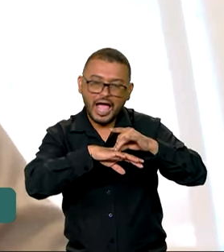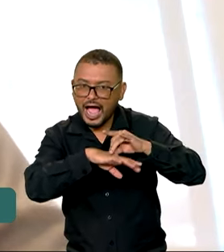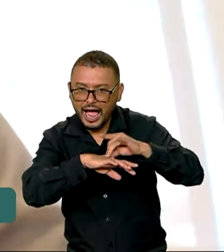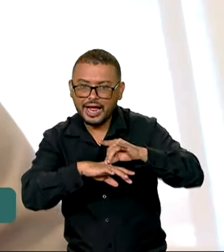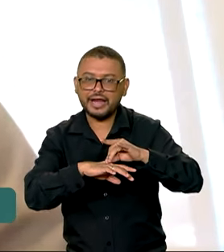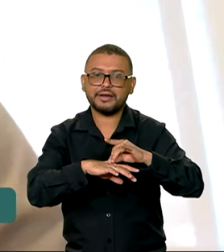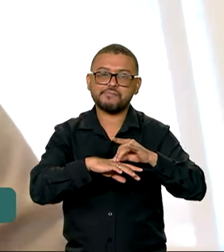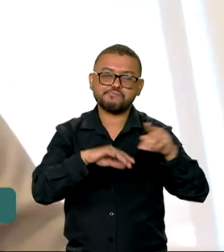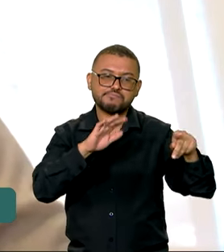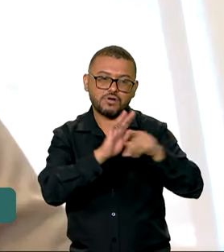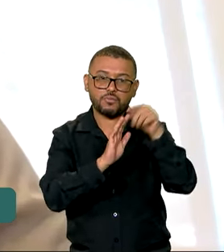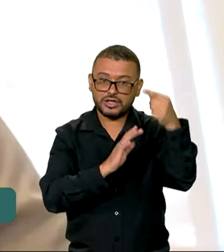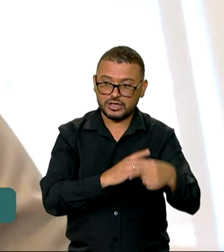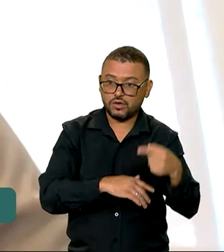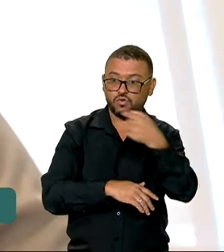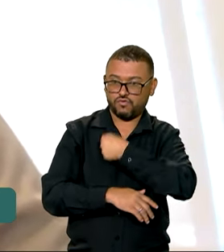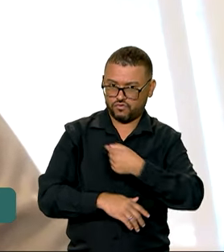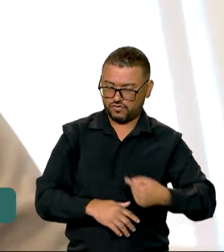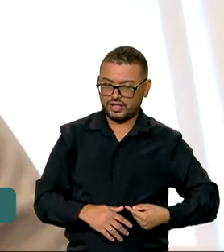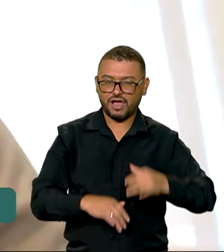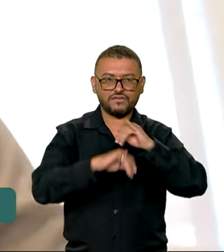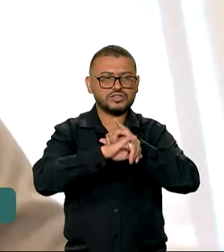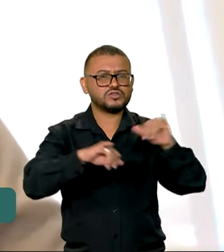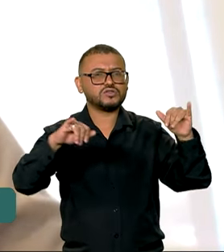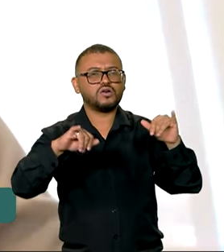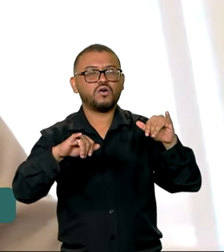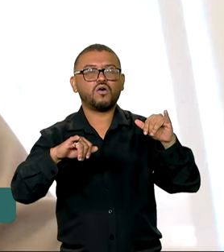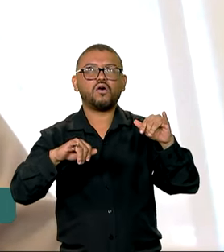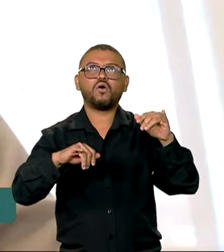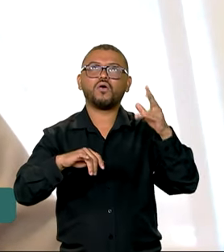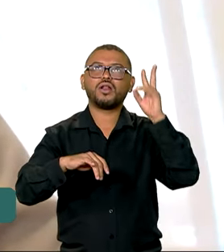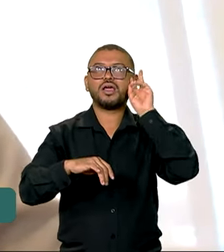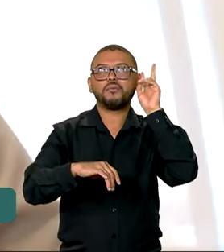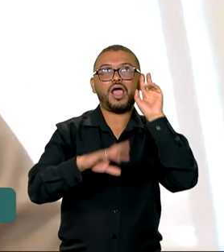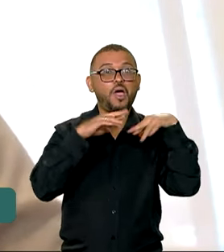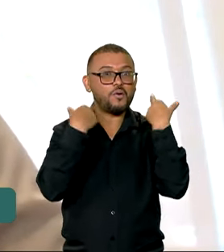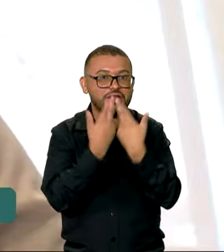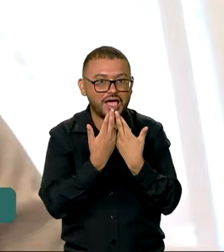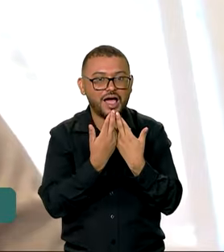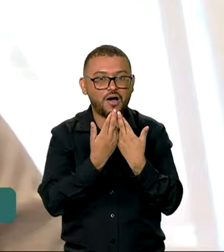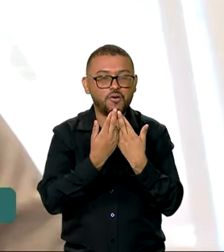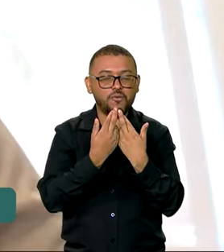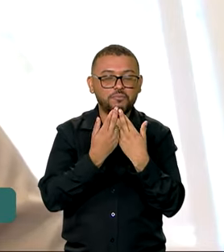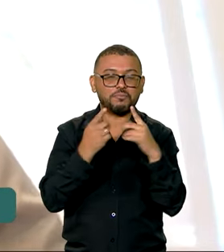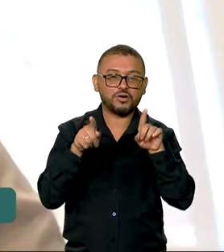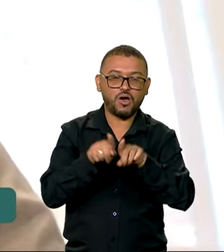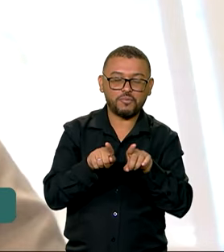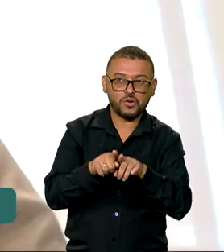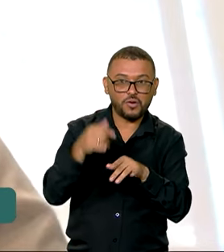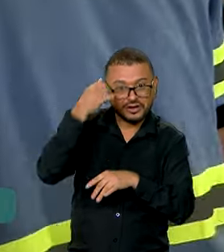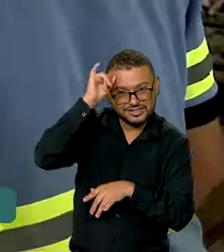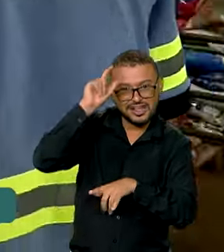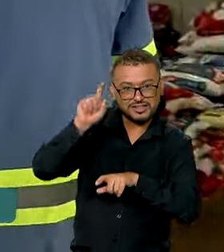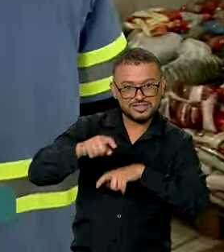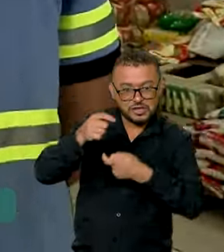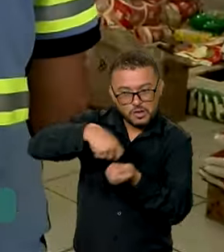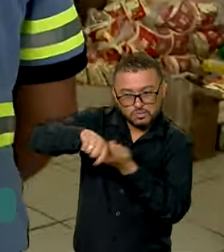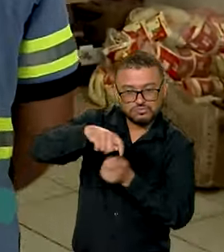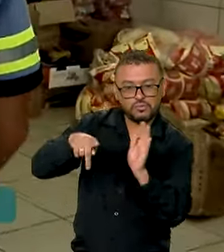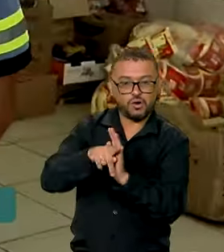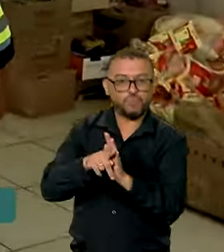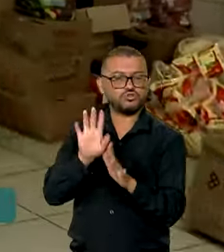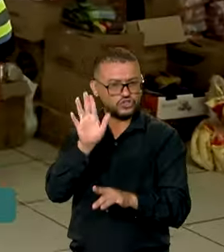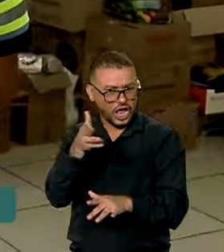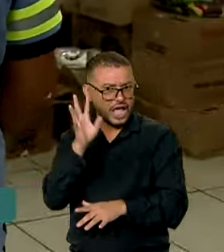o estado. A gente anunciou isso na reunião do agronegócio com o presidente Lula. A operação já está